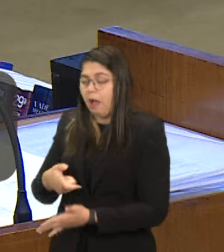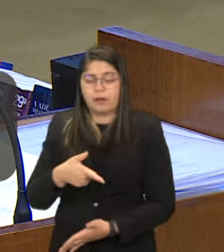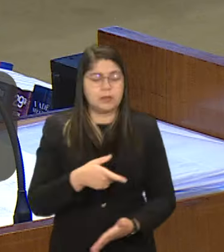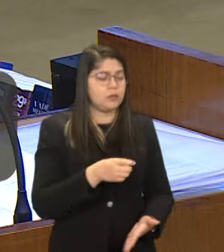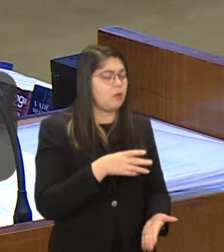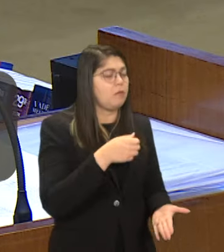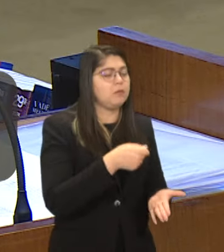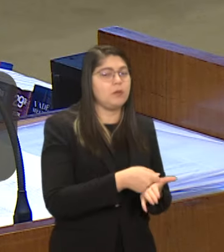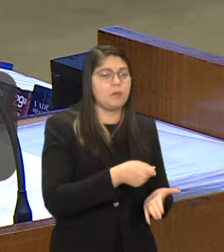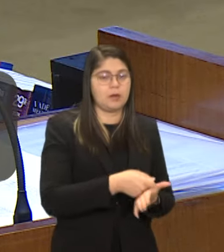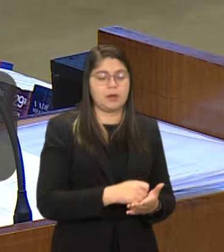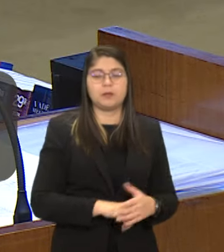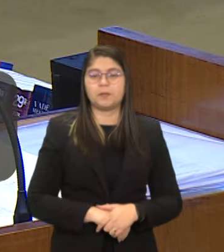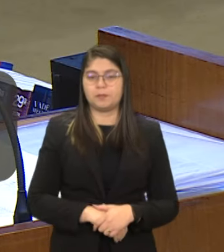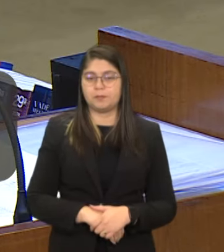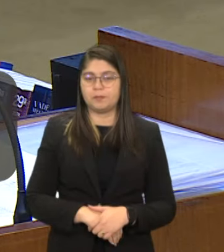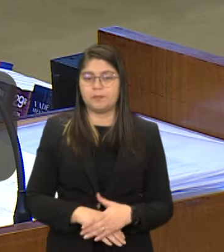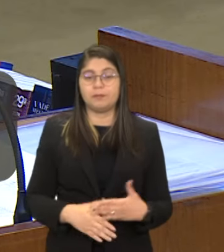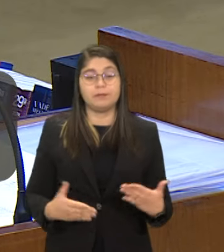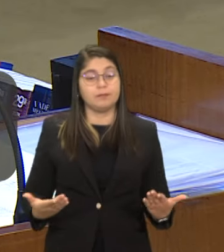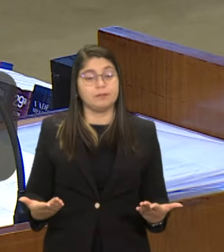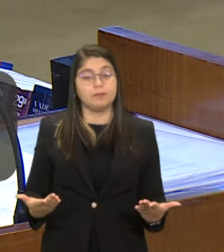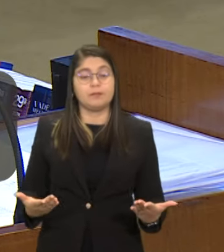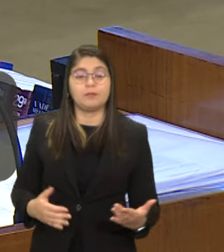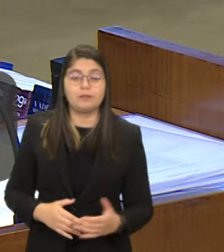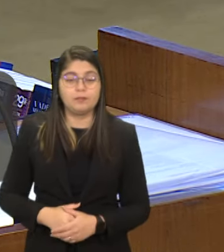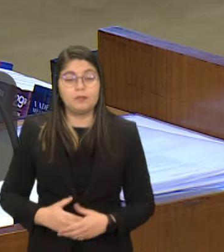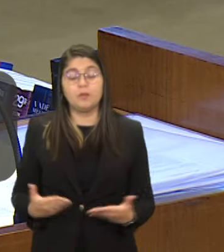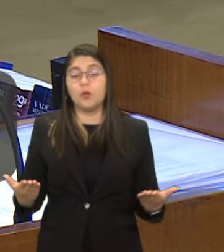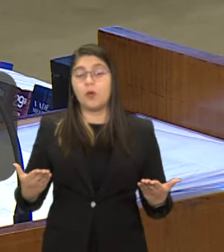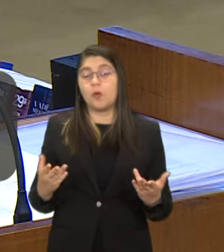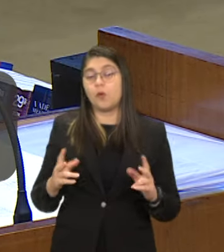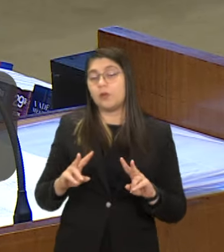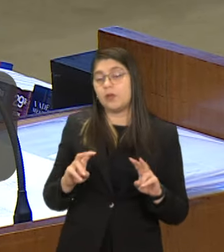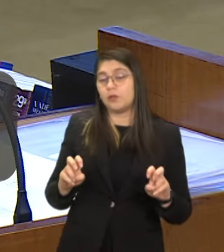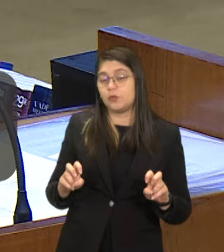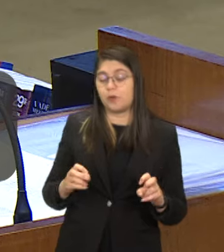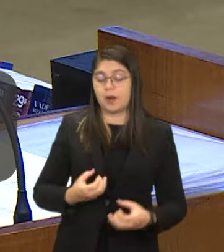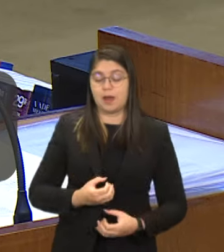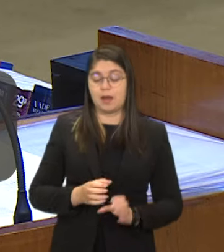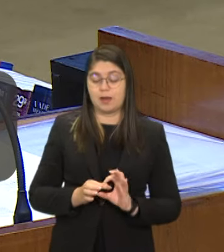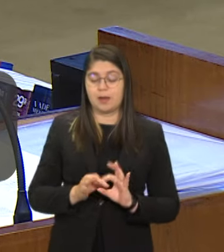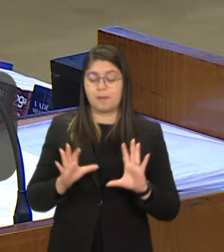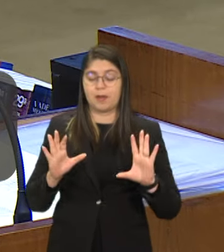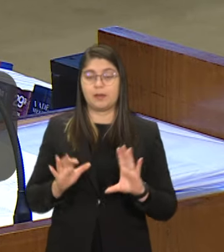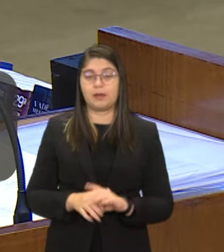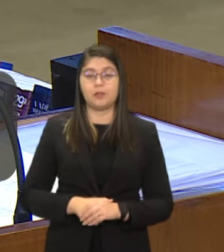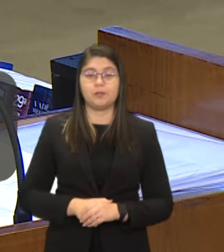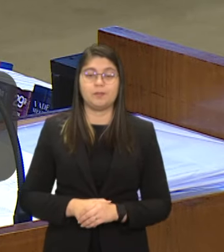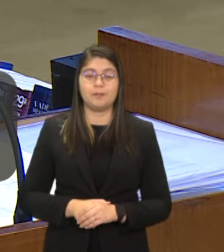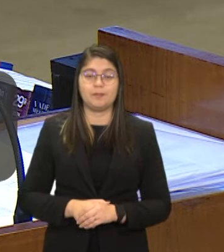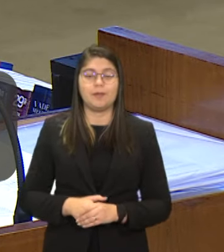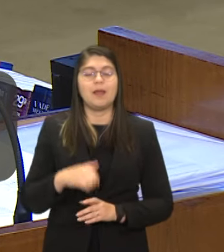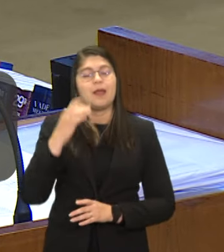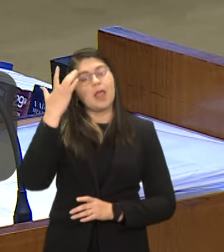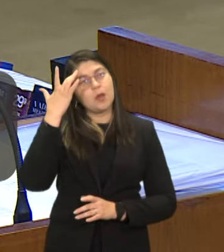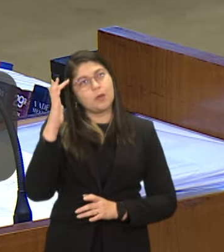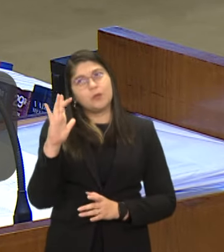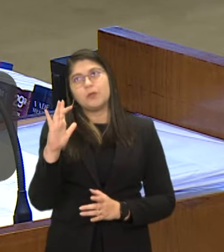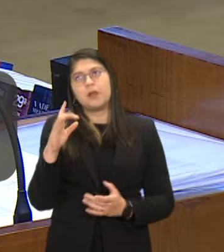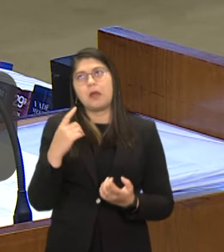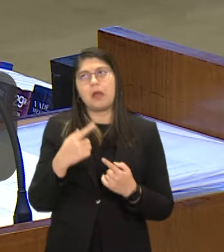nos dias atuais, que diz respeito ao desenho da liberdade. Eu não sei exatamente de onde